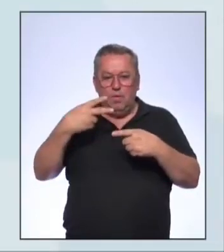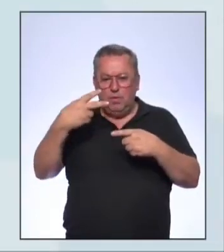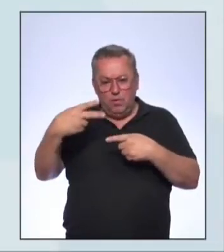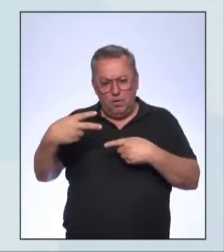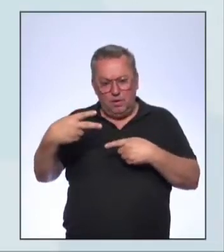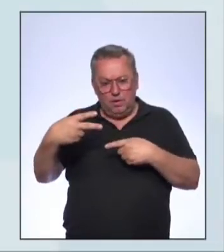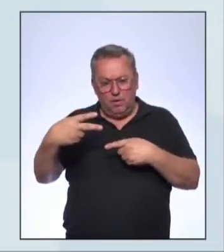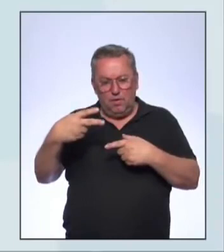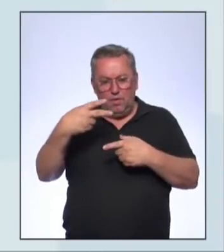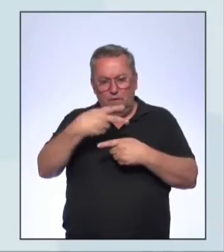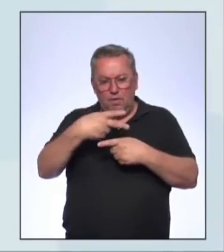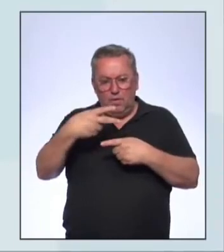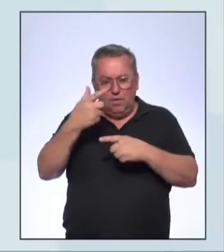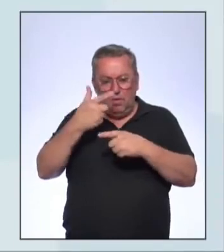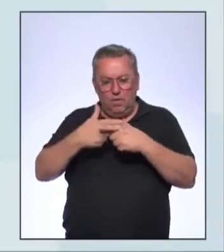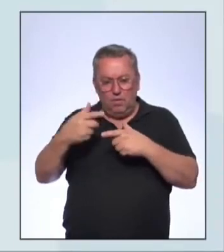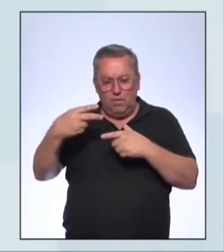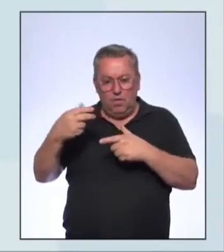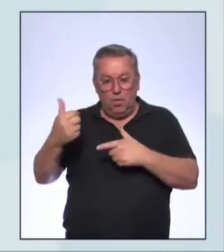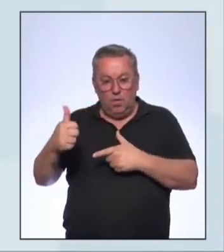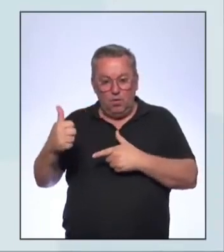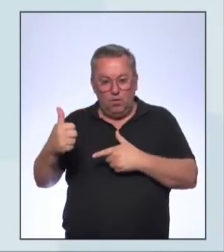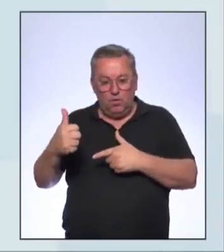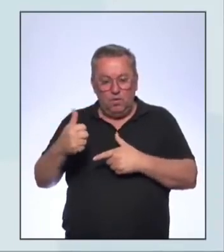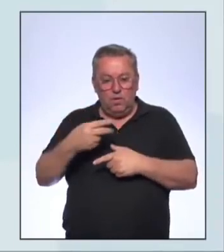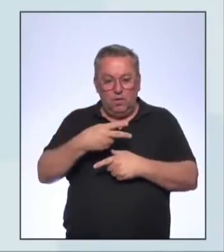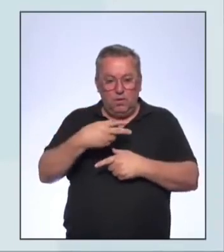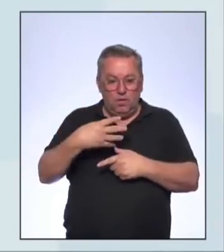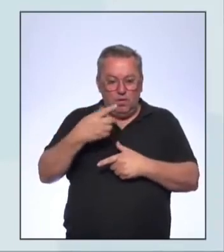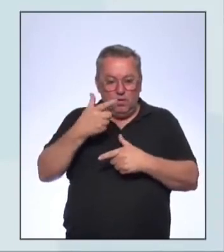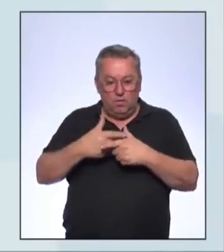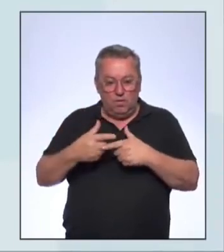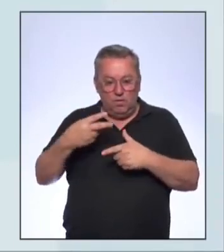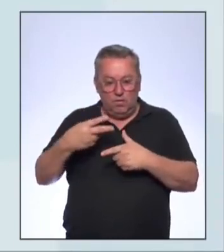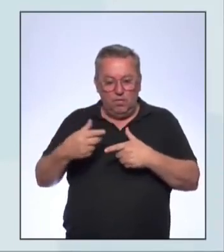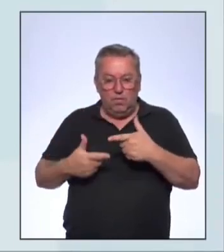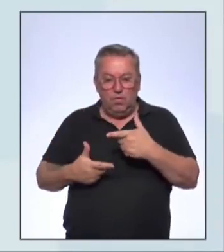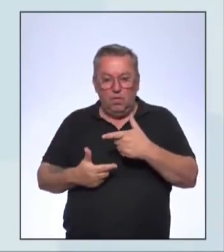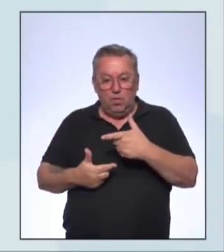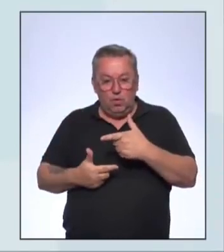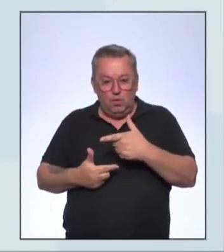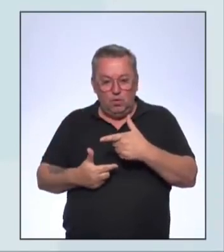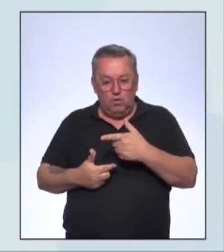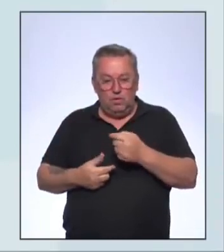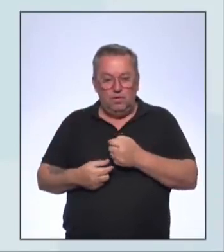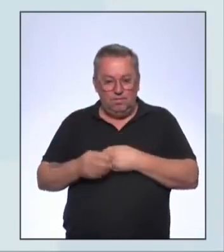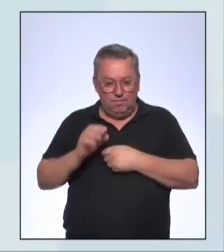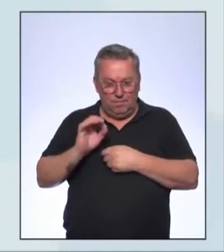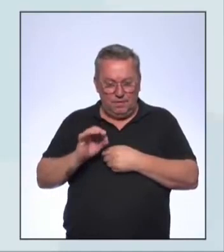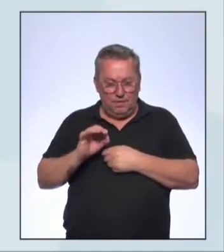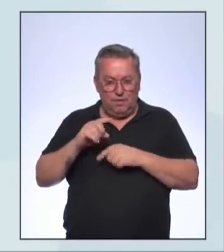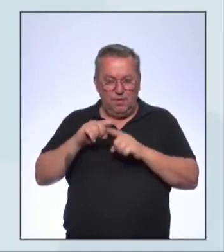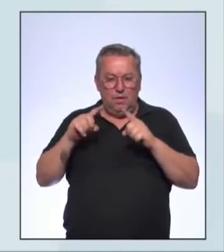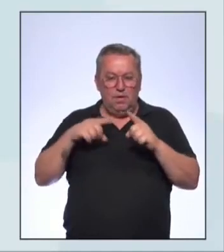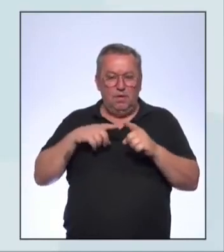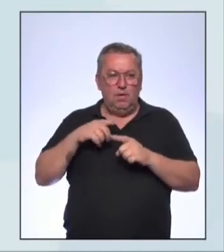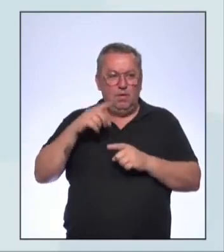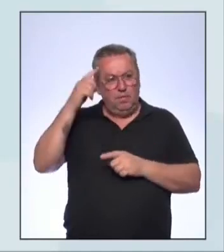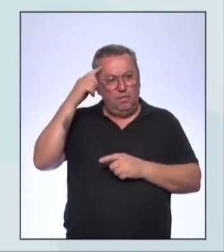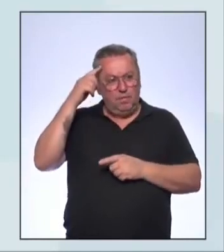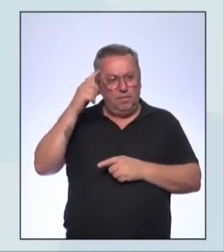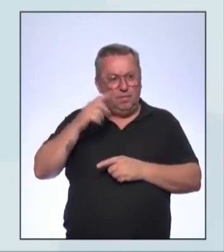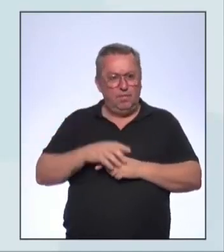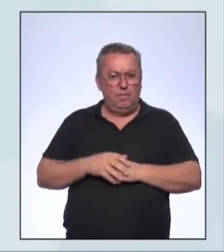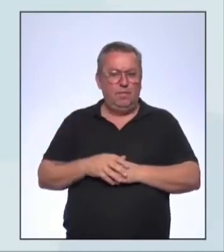2. 22 dividido por 2 eu acho 11, 24 dividido por 2 eu acho 12. Então, vem cá comigo